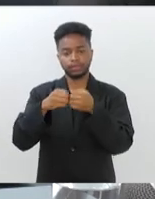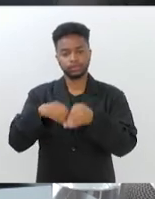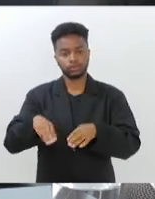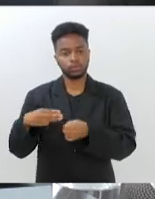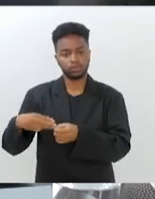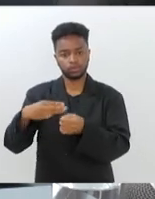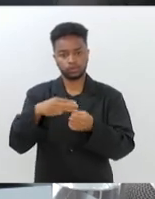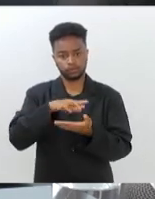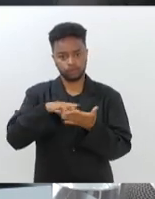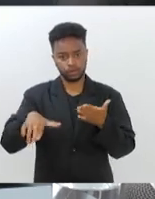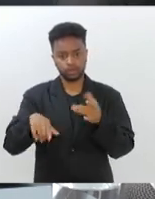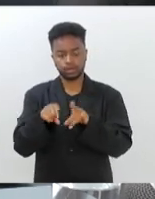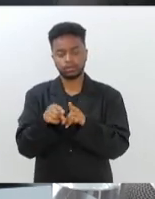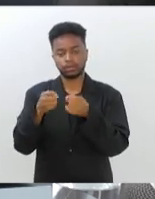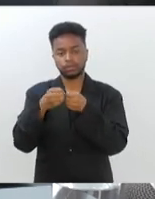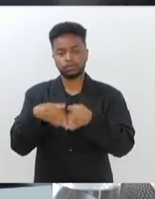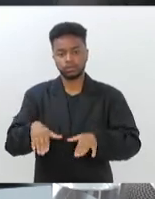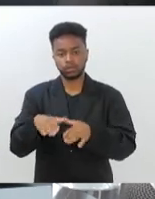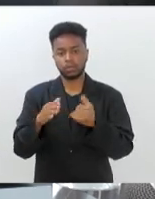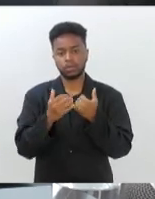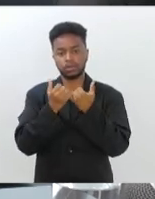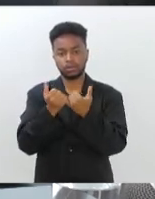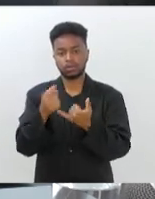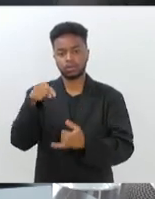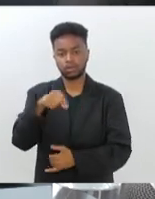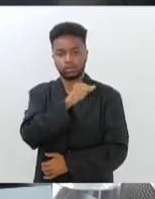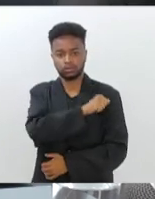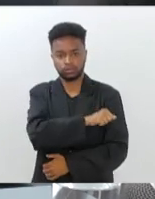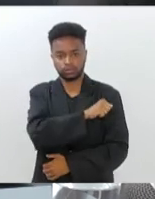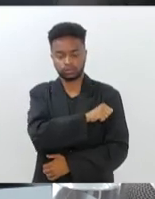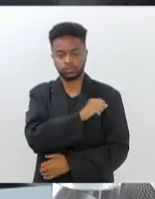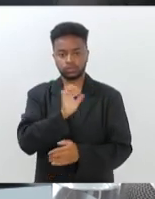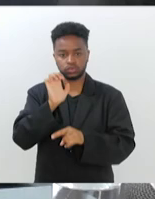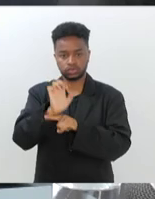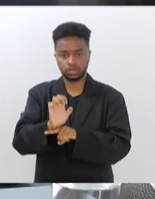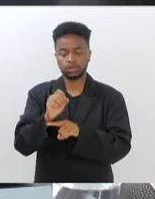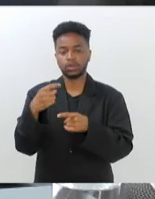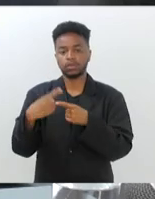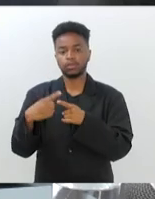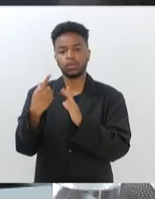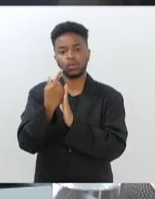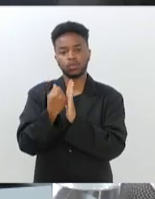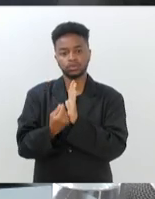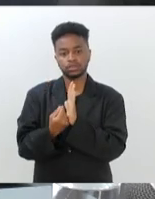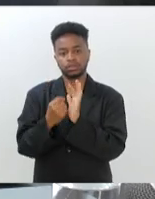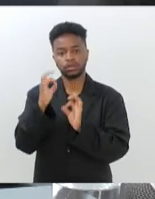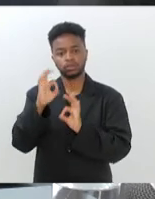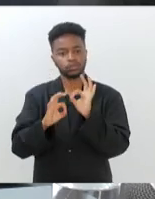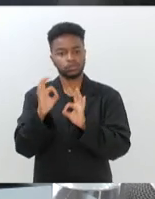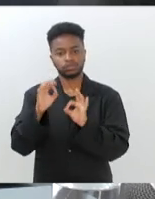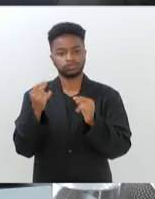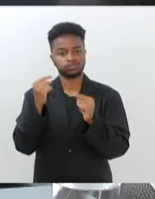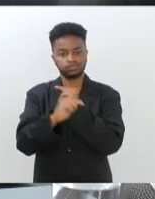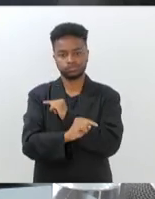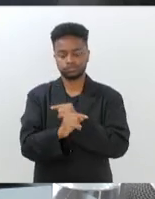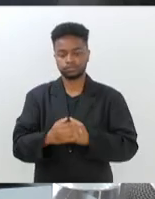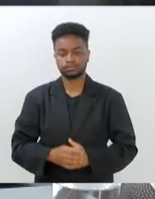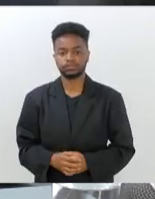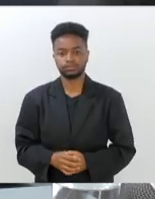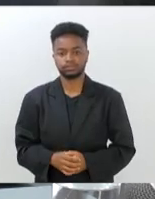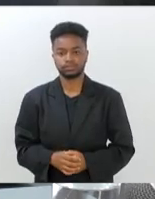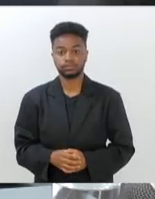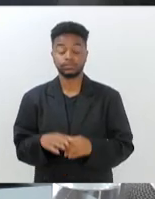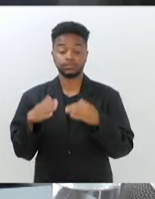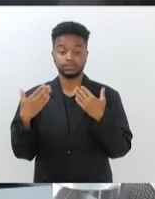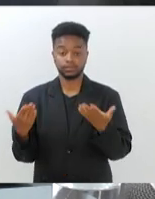comprometendo consideravelmente o patrimônio do Estado porque o orçamento que foi desenhado não era para aquilo então